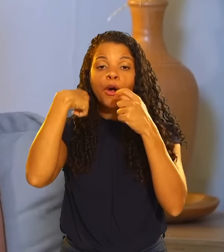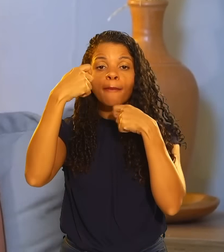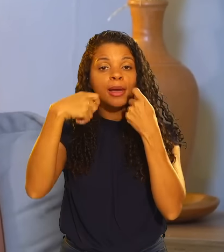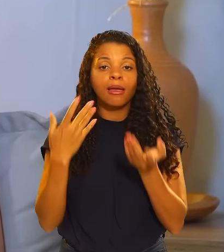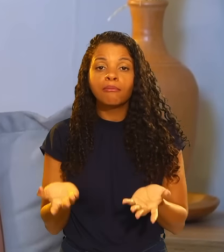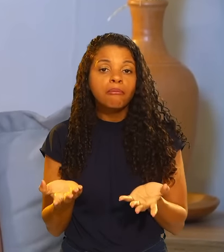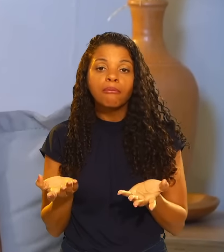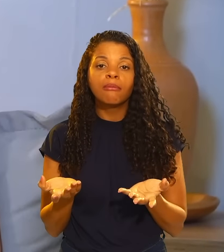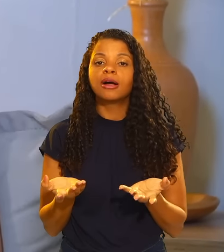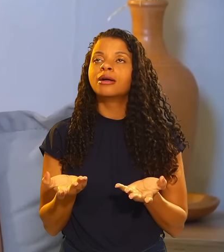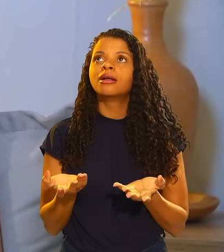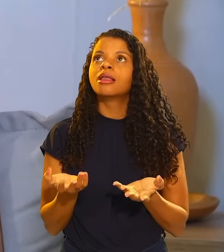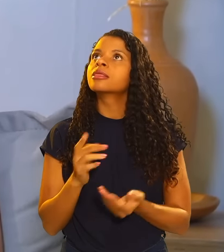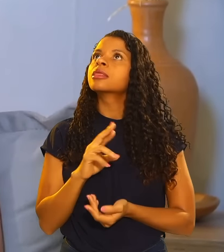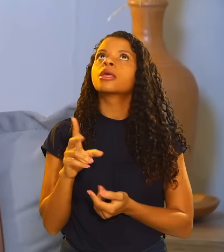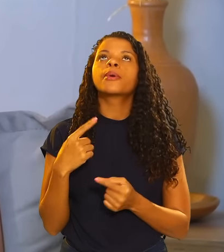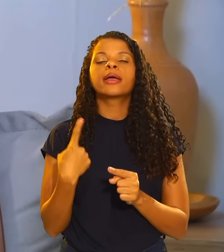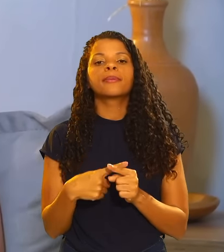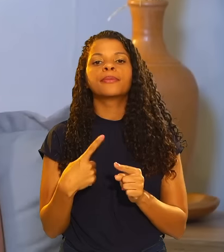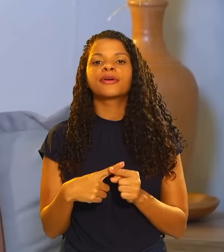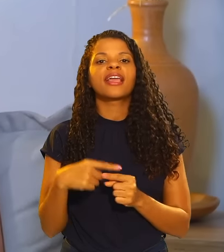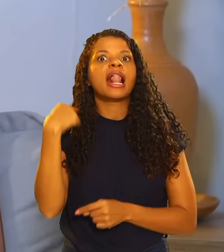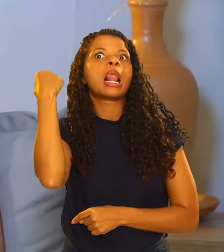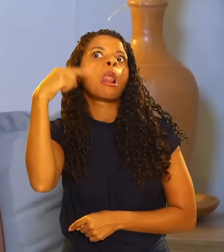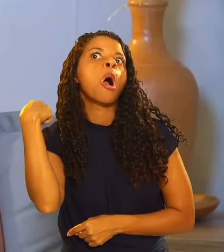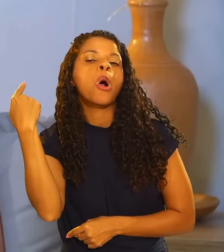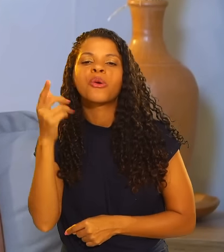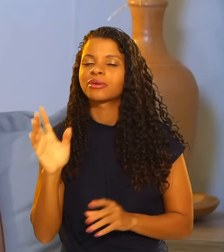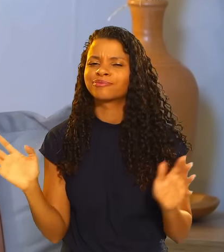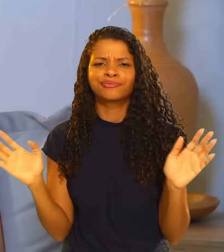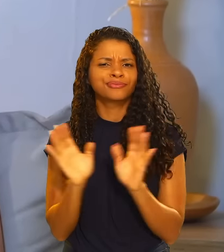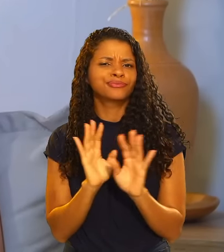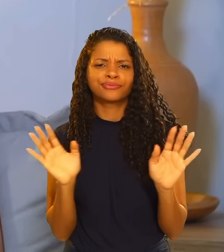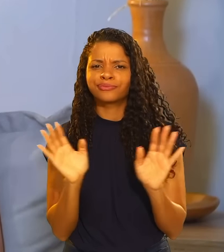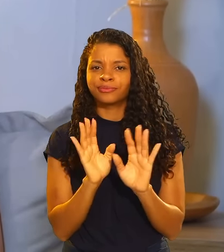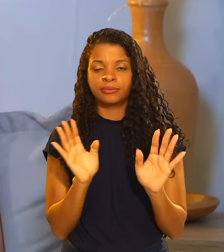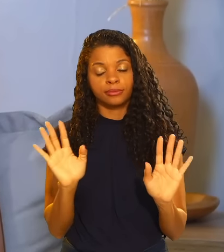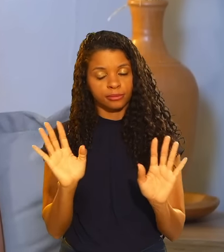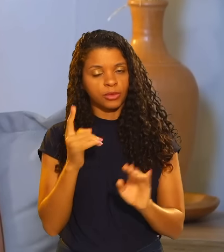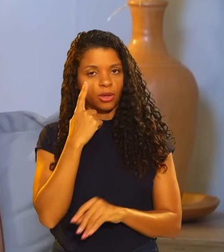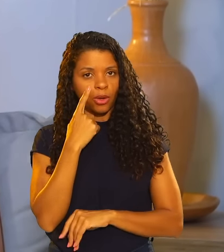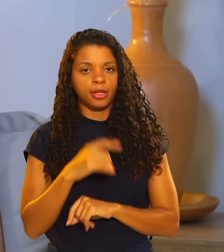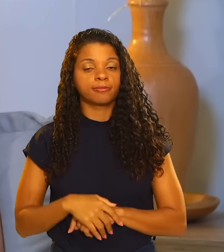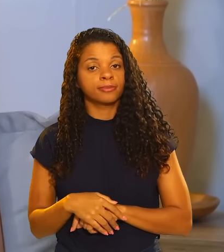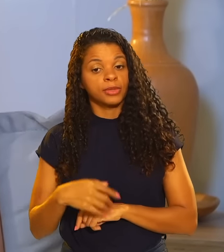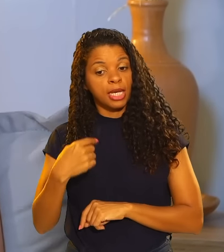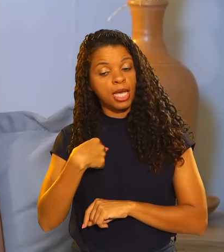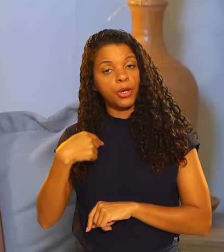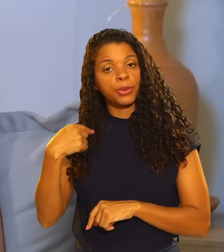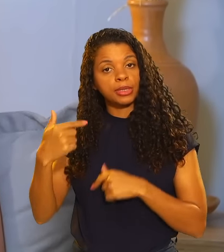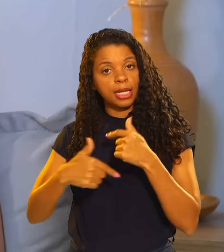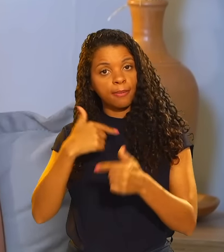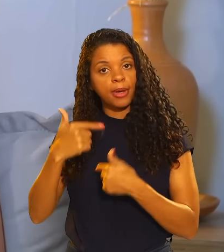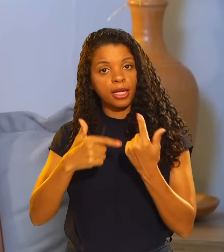estava louco ou algo parecido. Eu trabalho com uma pessoa que ela cuida também de pessoas, ela atende